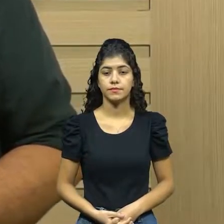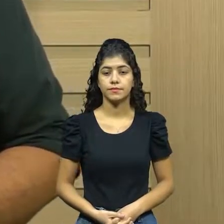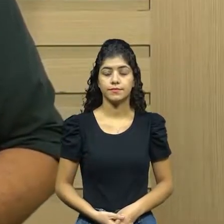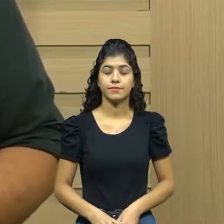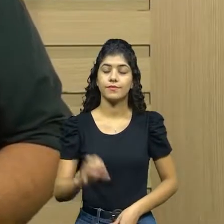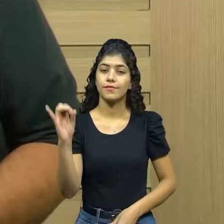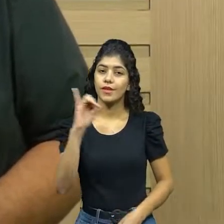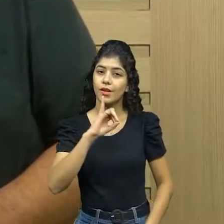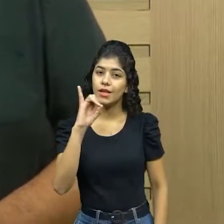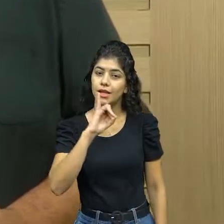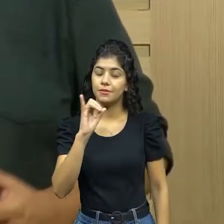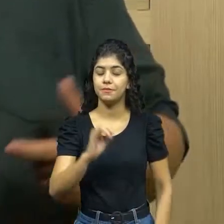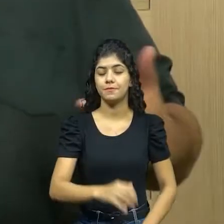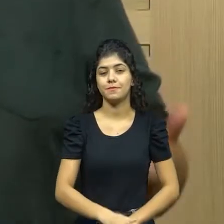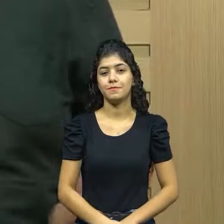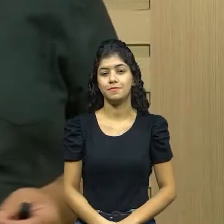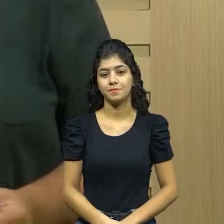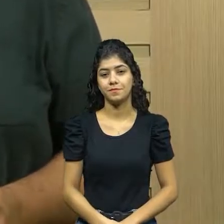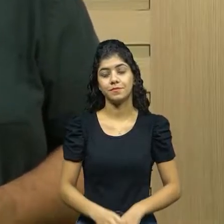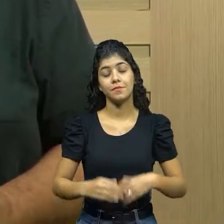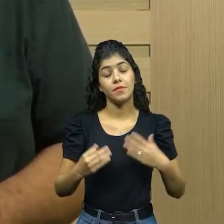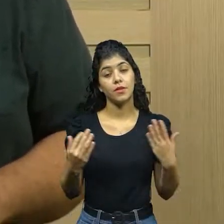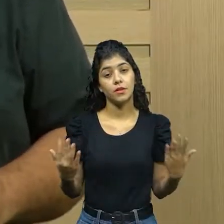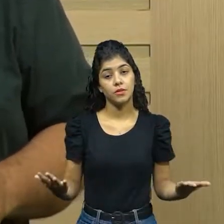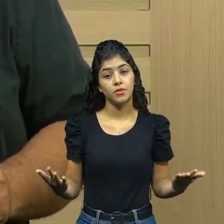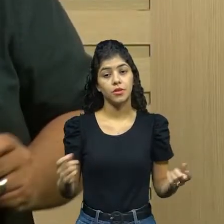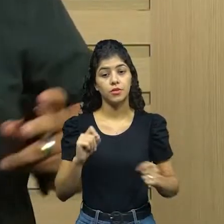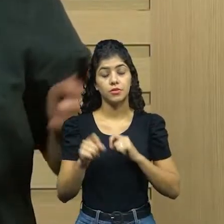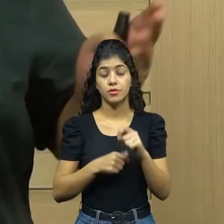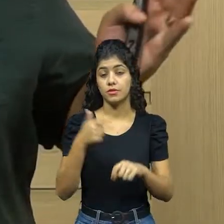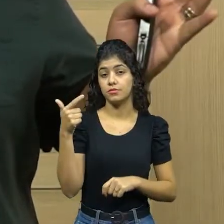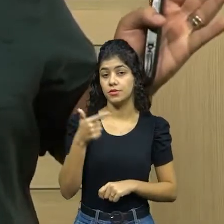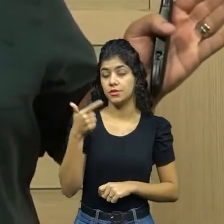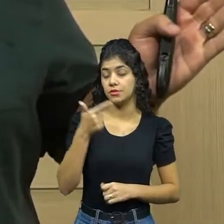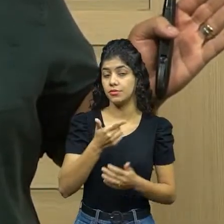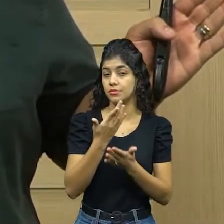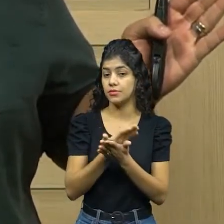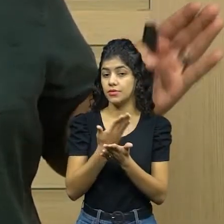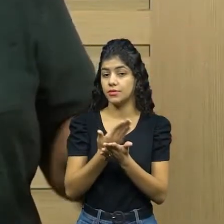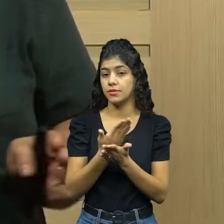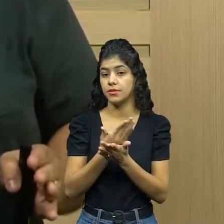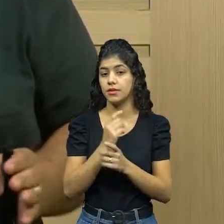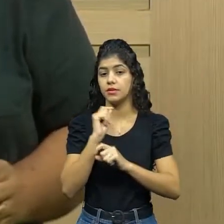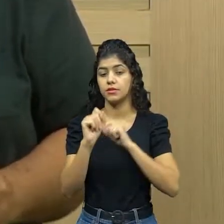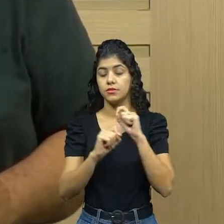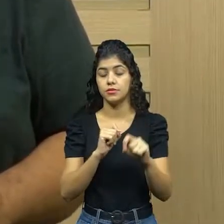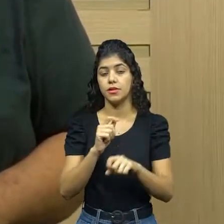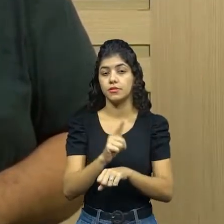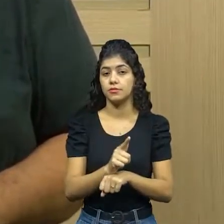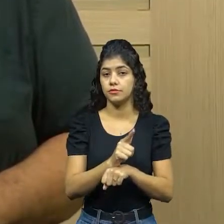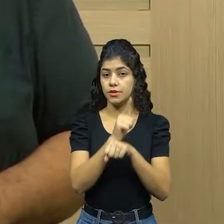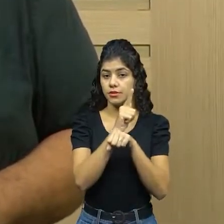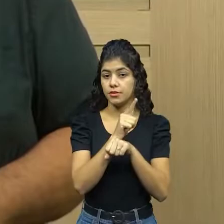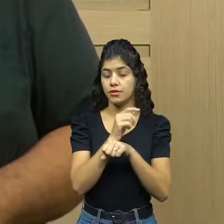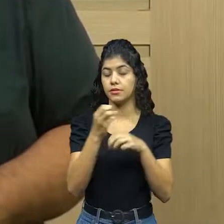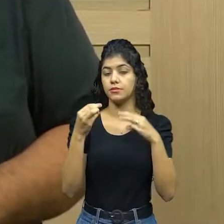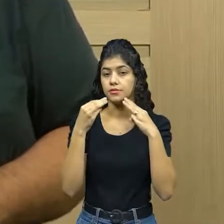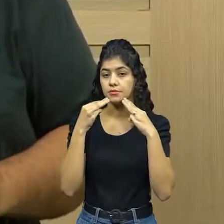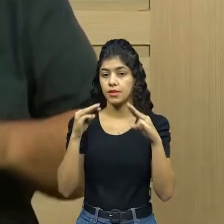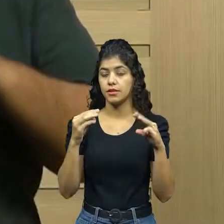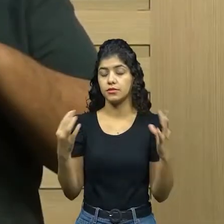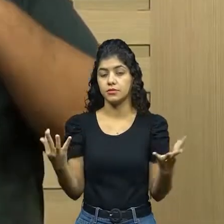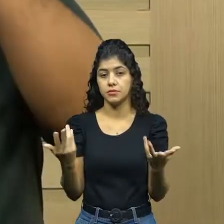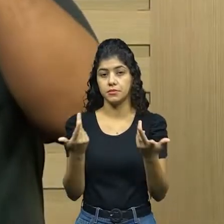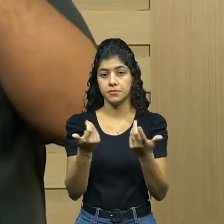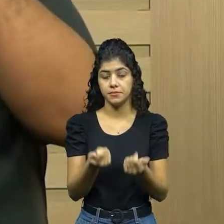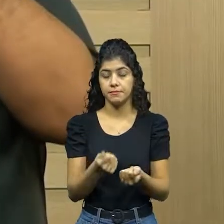Olá, nós vamos para a nossa segunda aula da cadeira Gestão de Marketing e Qualidade,